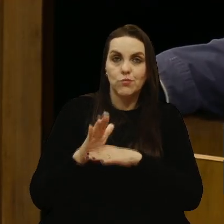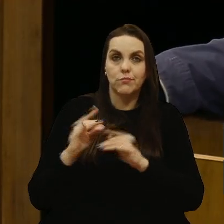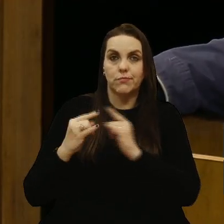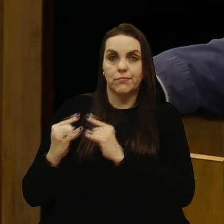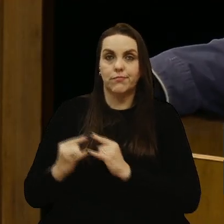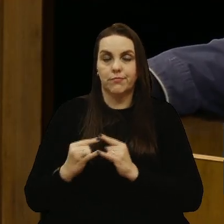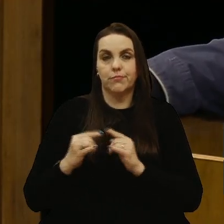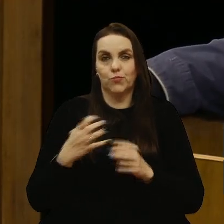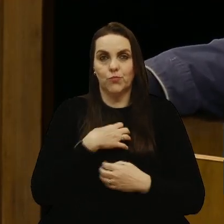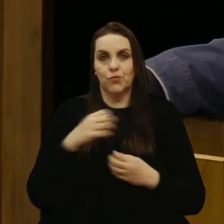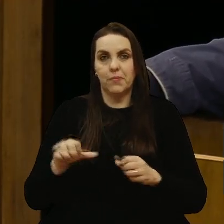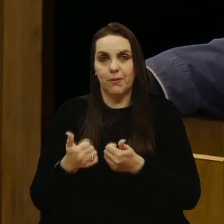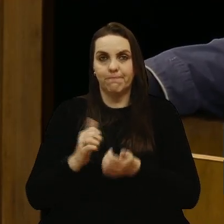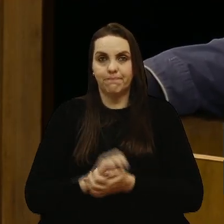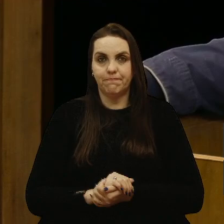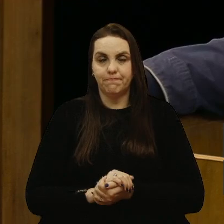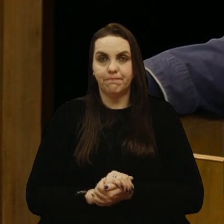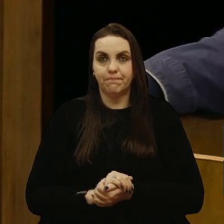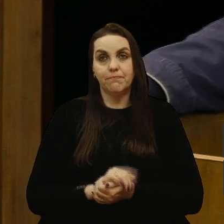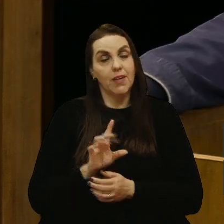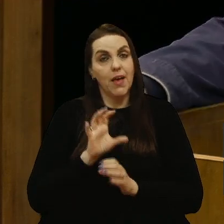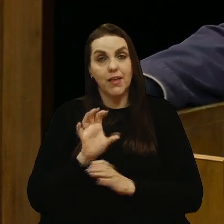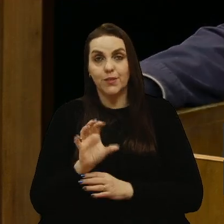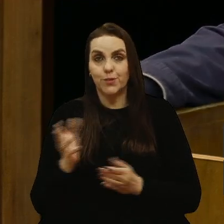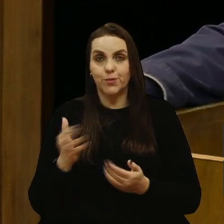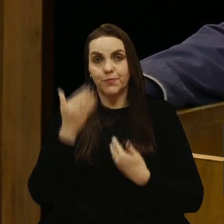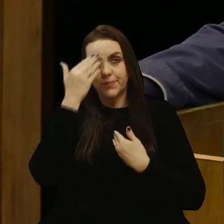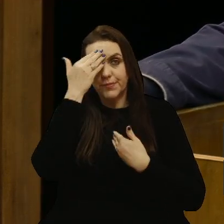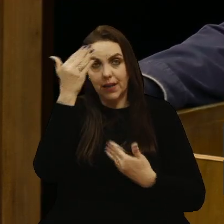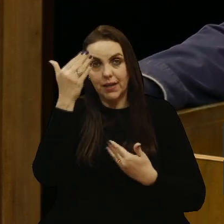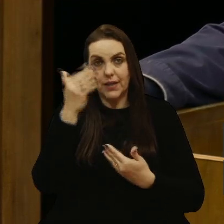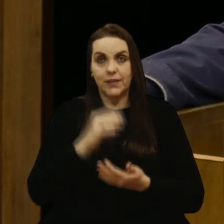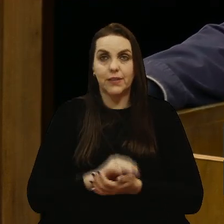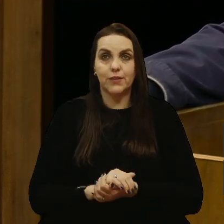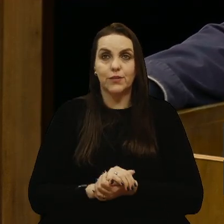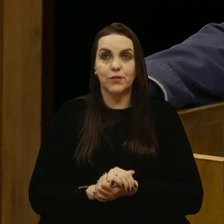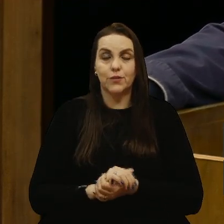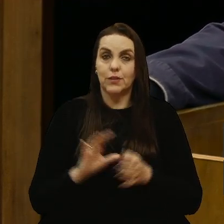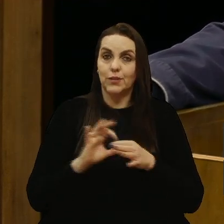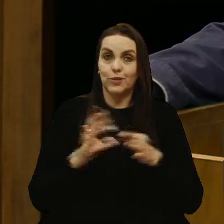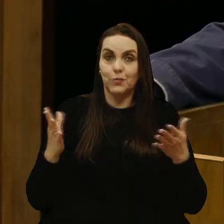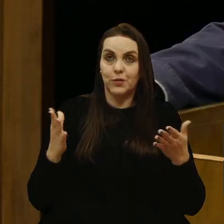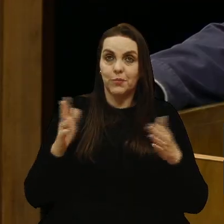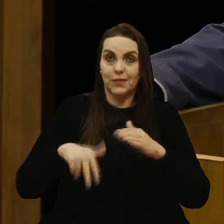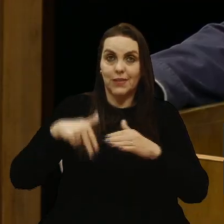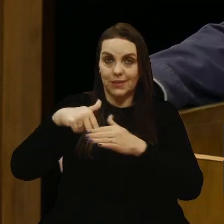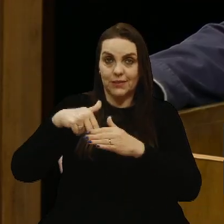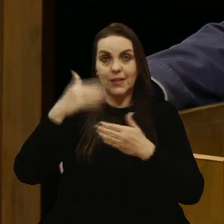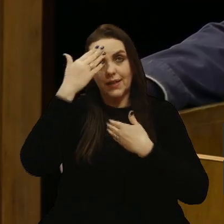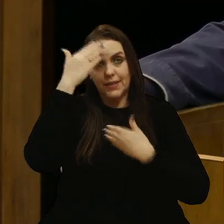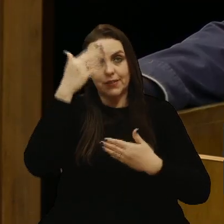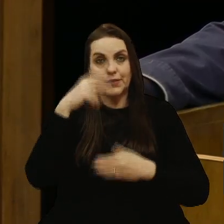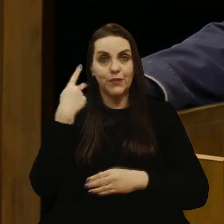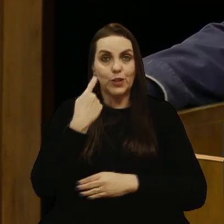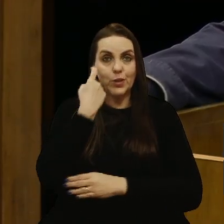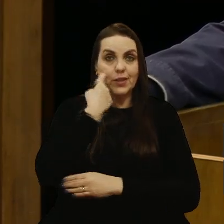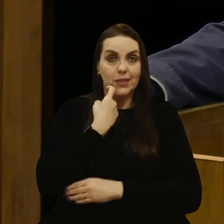melhor. Enfim, seria isso. Agradeço a disponibilidade da tribuna, agradeço ao vereador